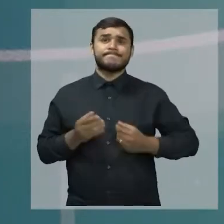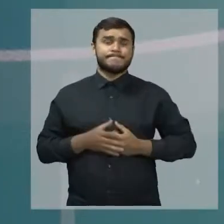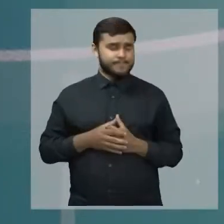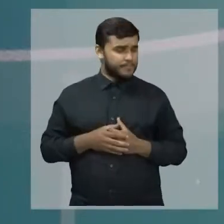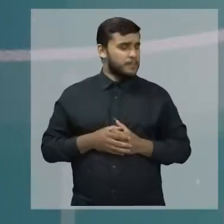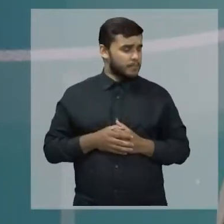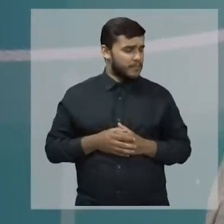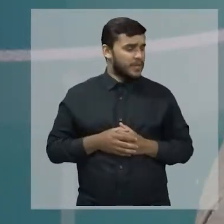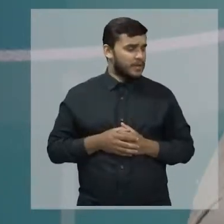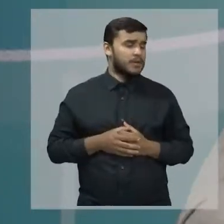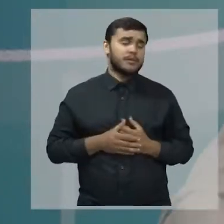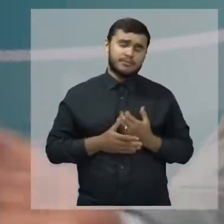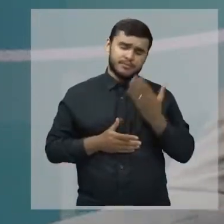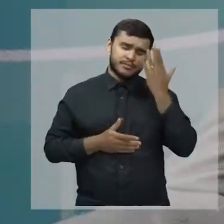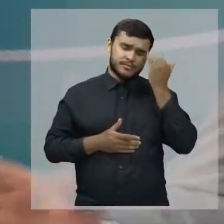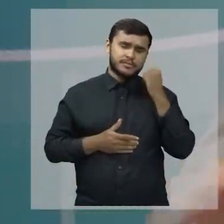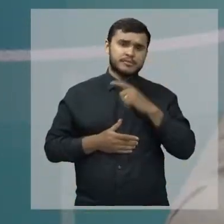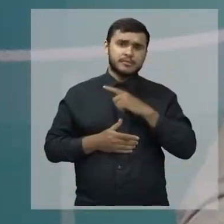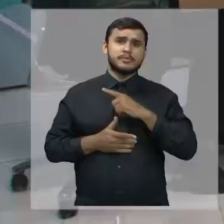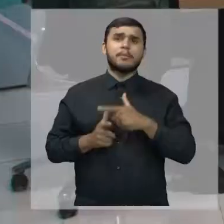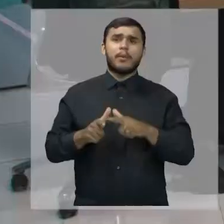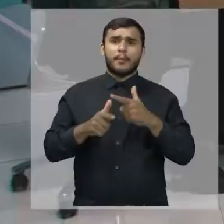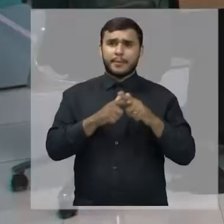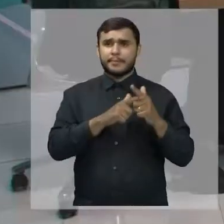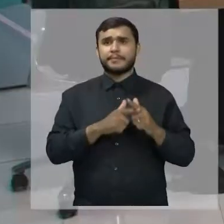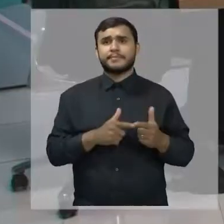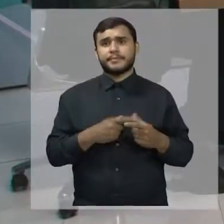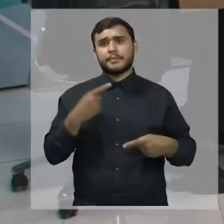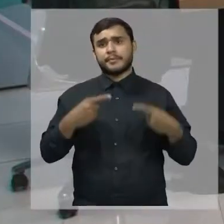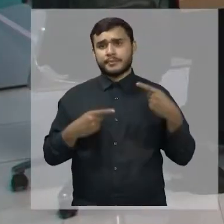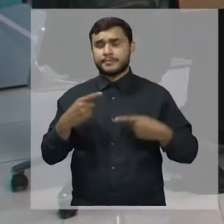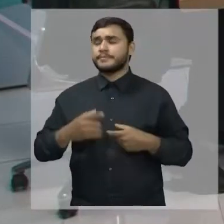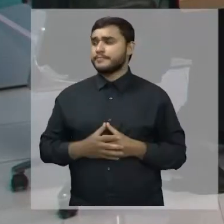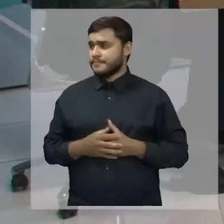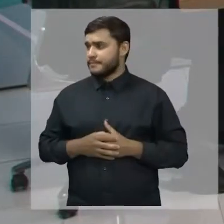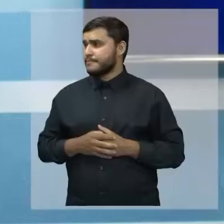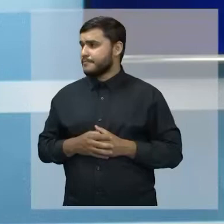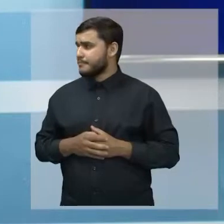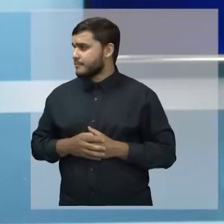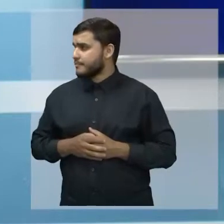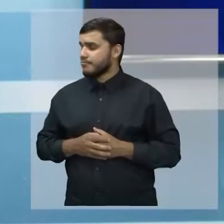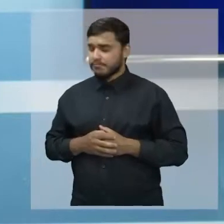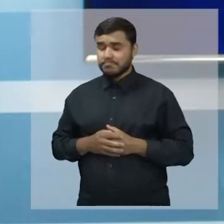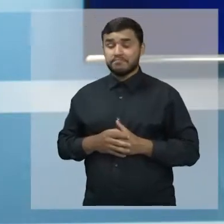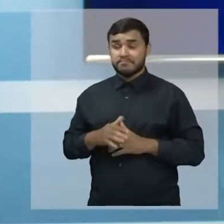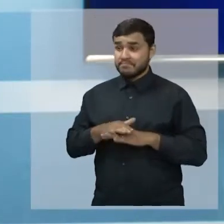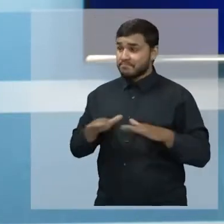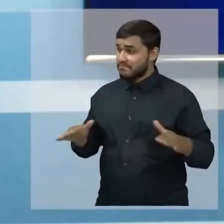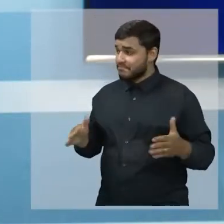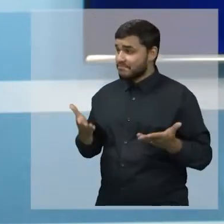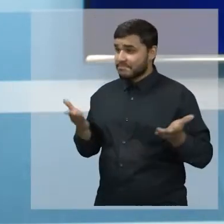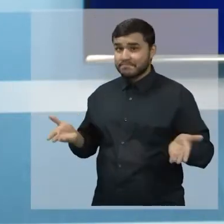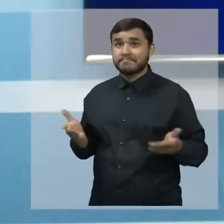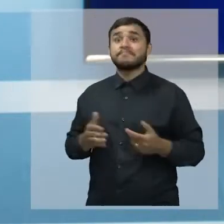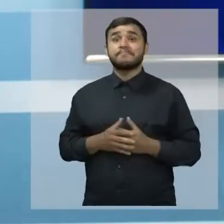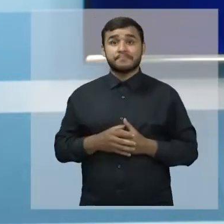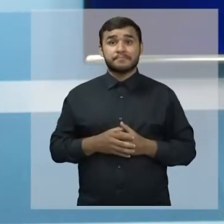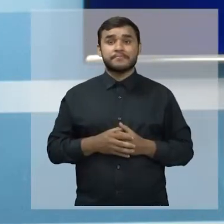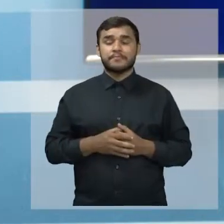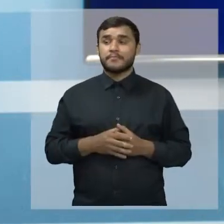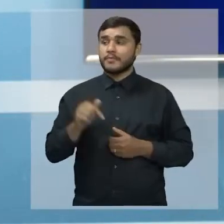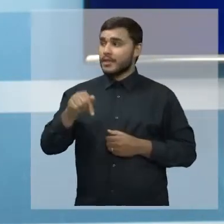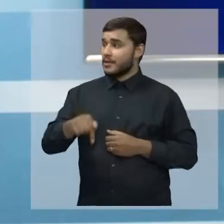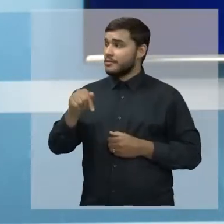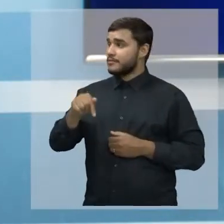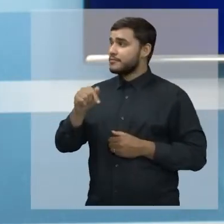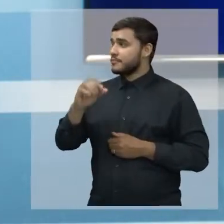está absolutamente contaminada pela política, como o Clésio falou. Ok. E com essas colocações, como a nossa pretensão aqui, e